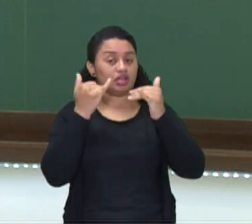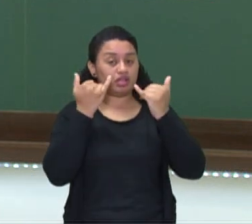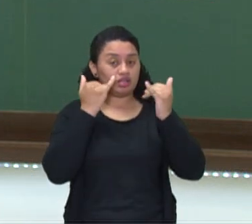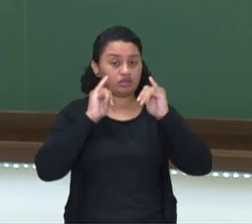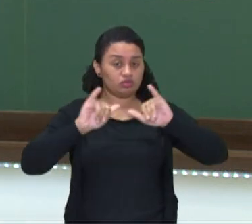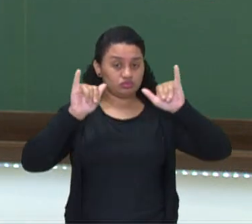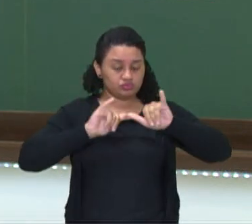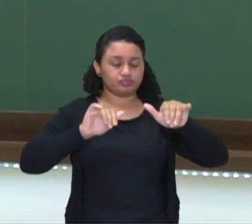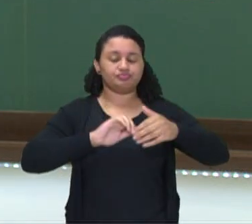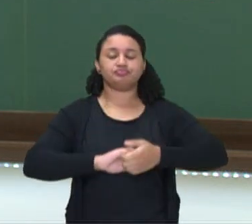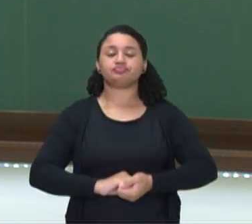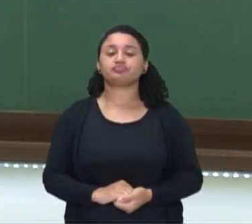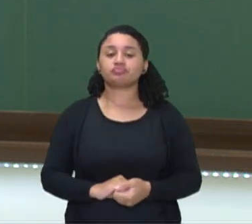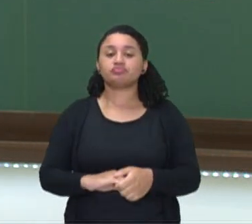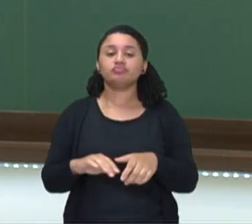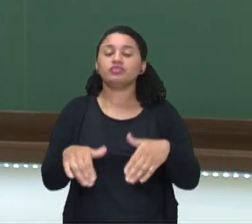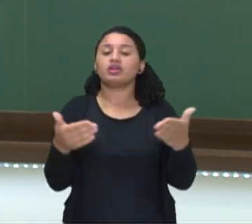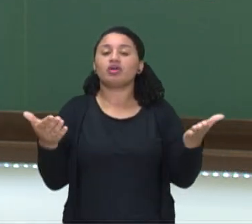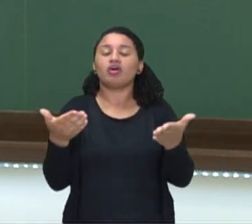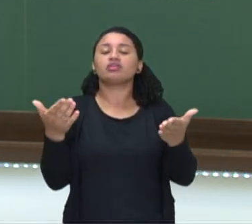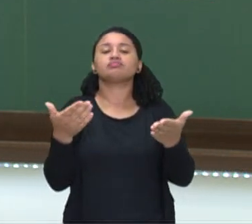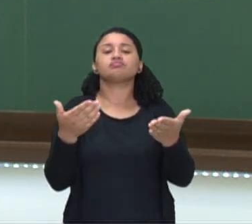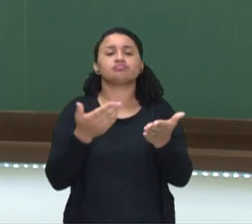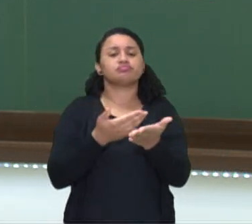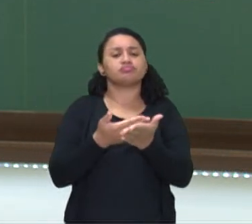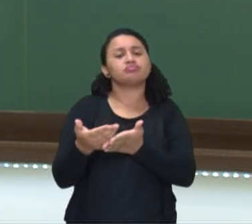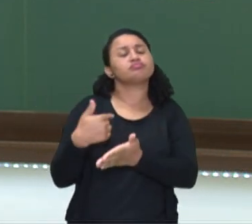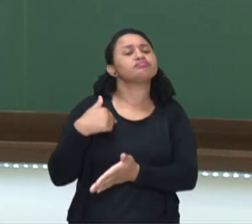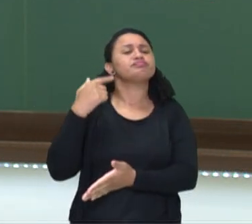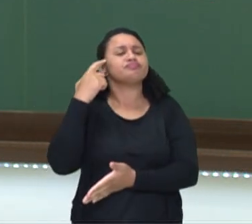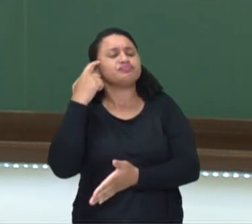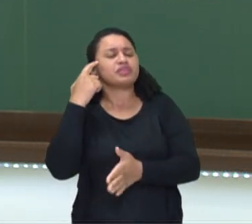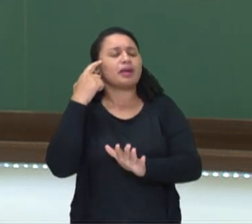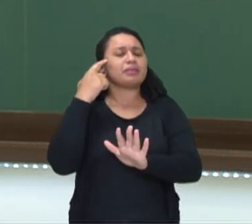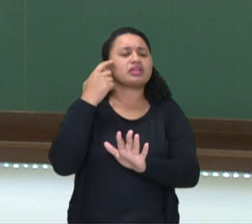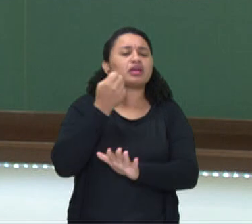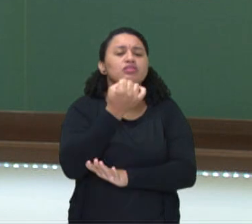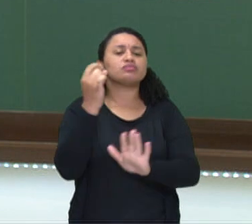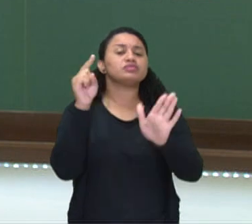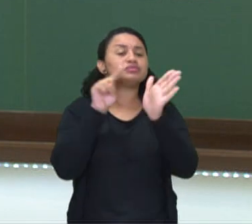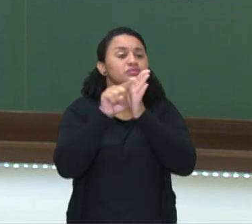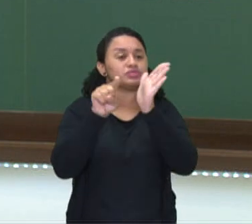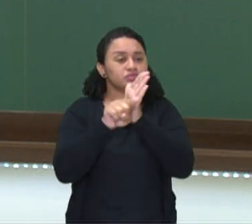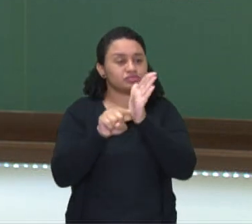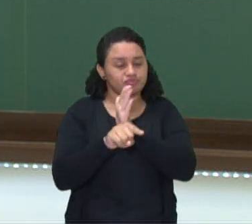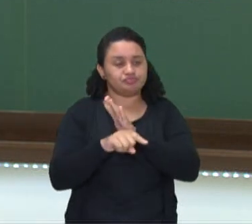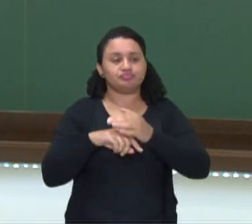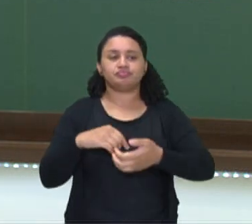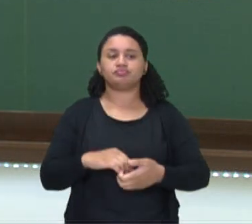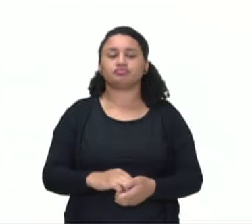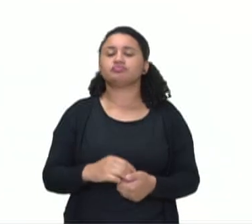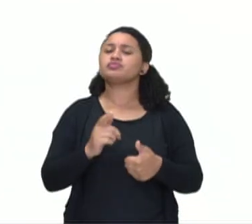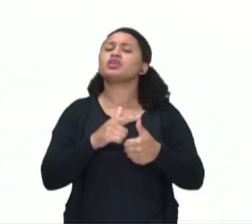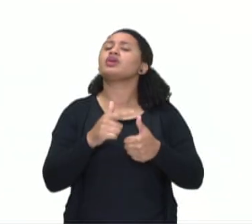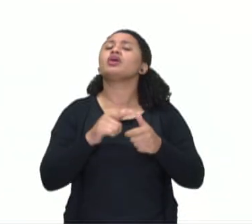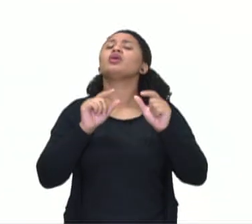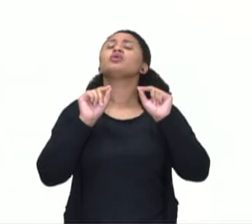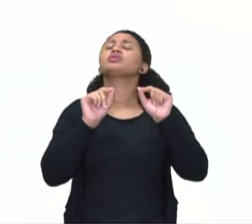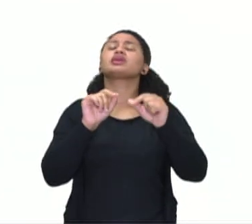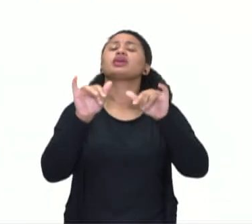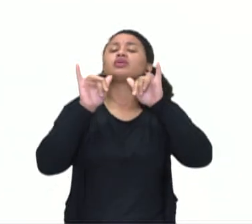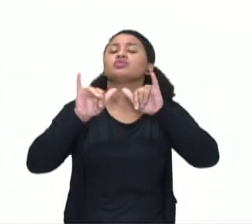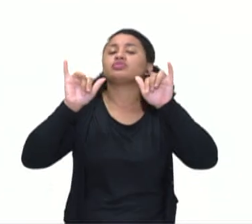E para começo, convido você a refletir sobre algumas questões sobre esse gênero. O que é uma